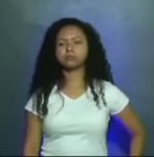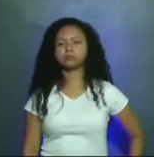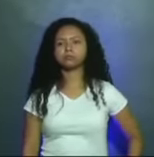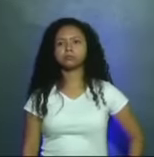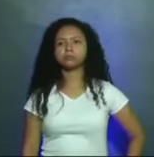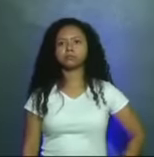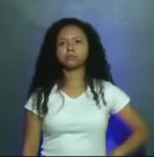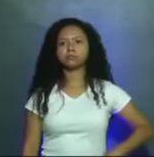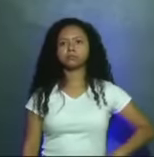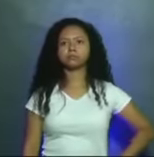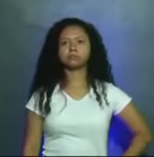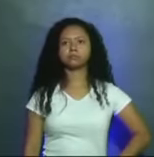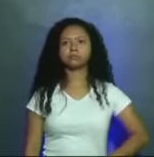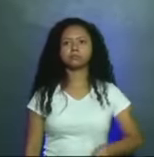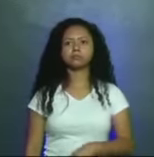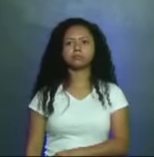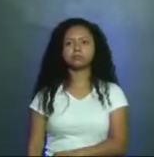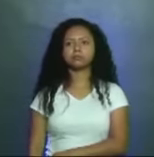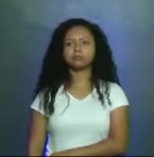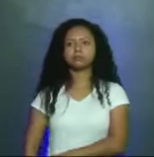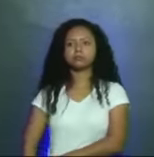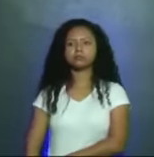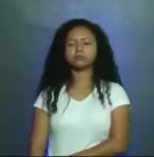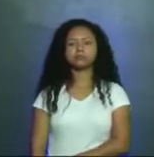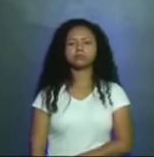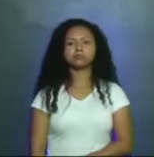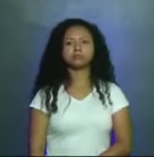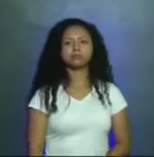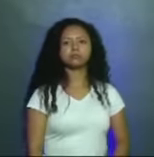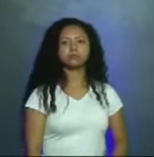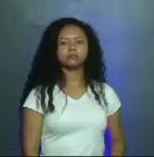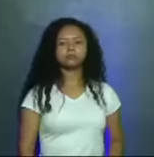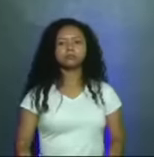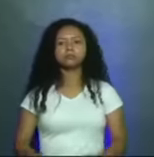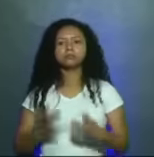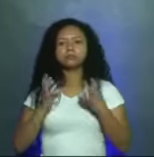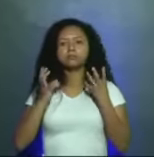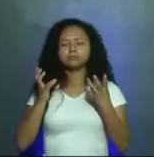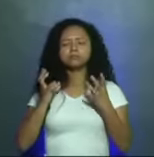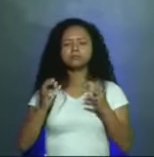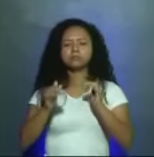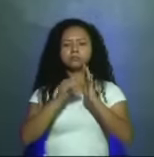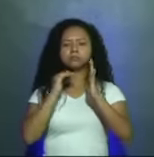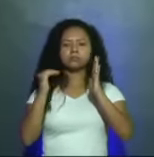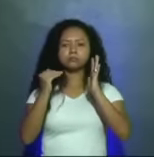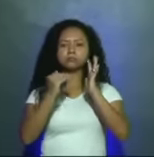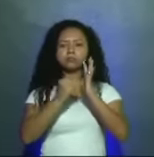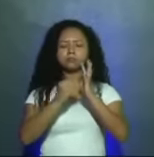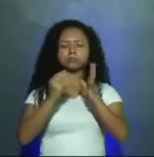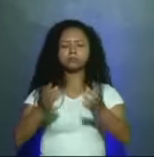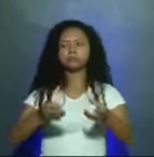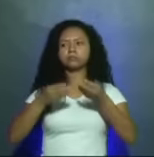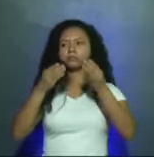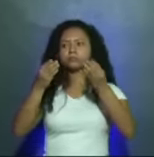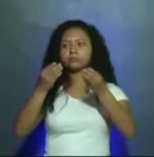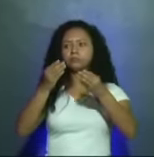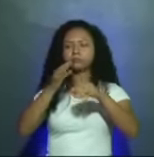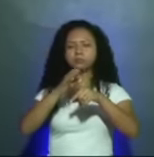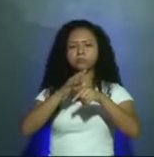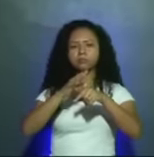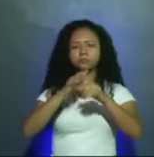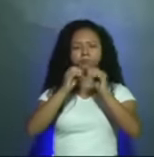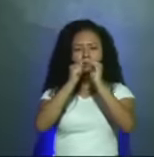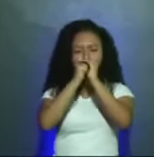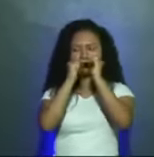já podem começar, vamos começar a orar. Nós queremos que todos recebam a sua oração agora. Precisamos de todos